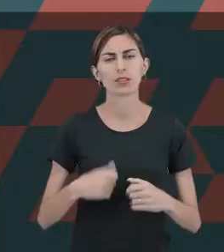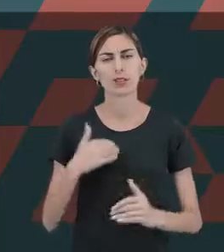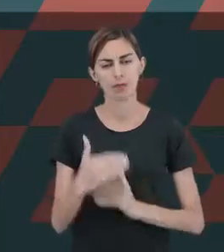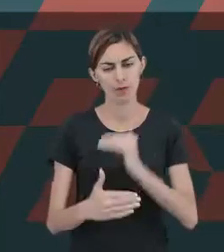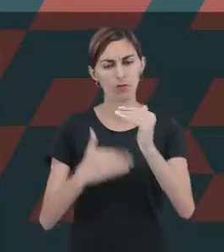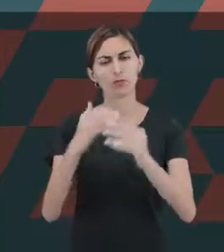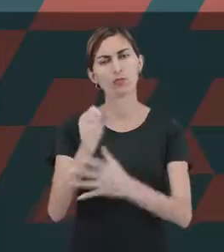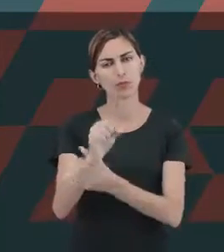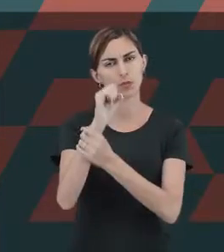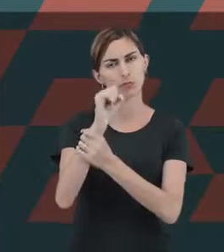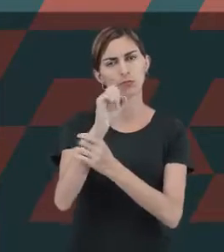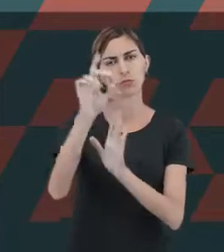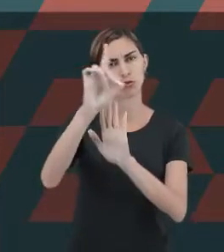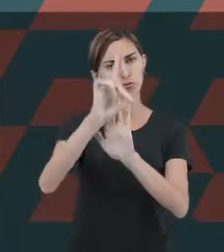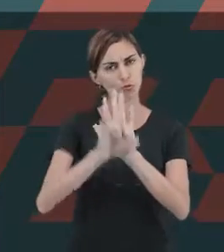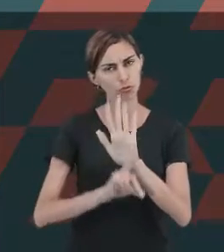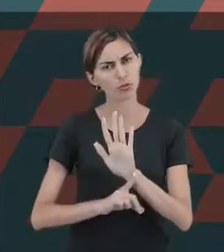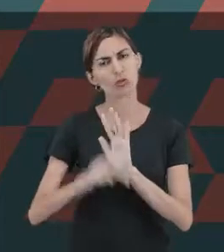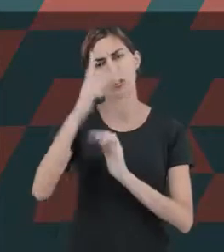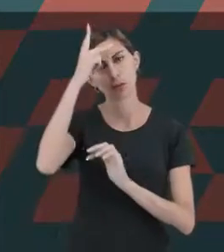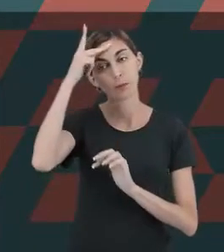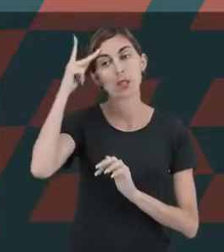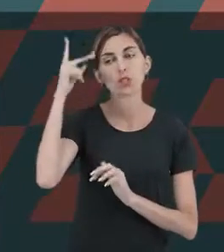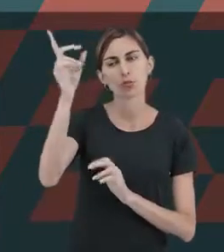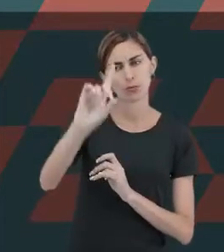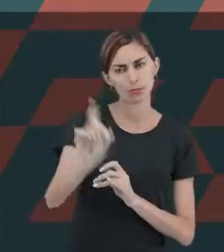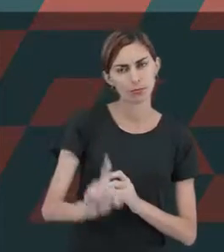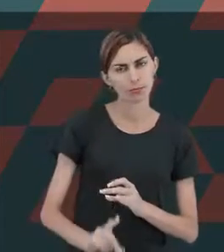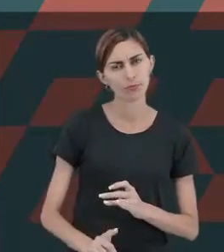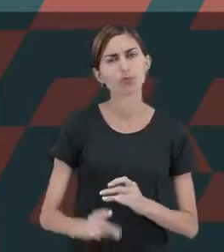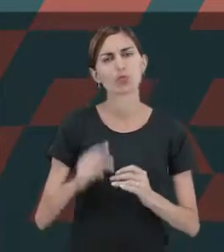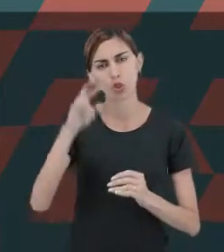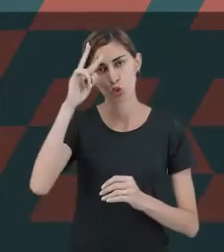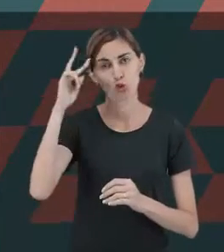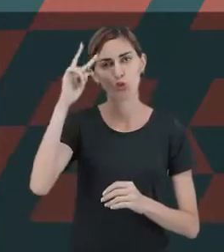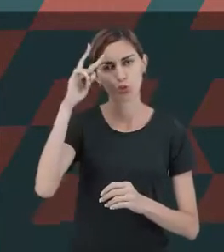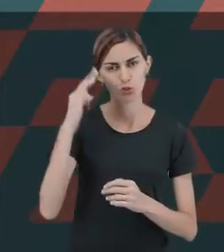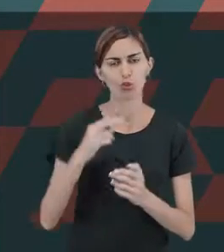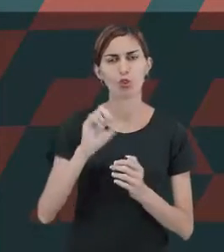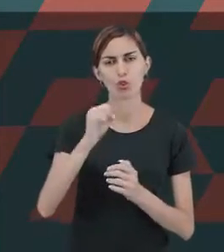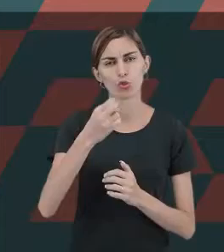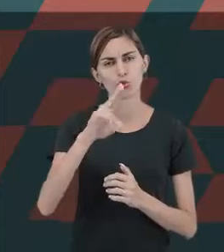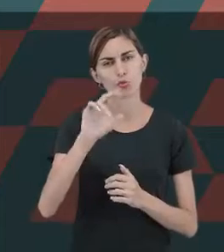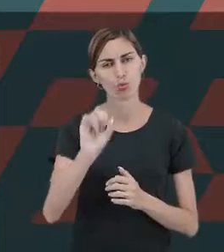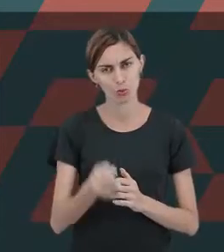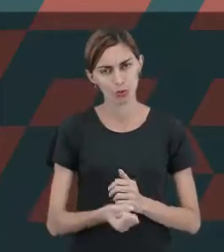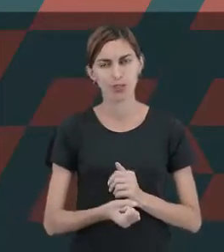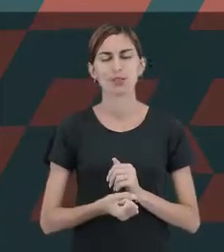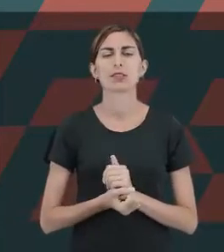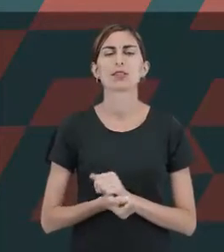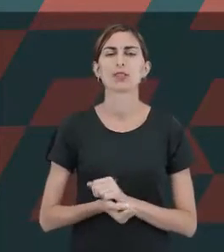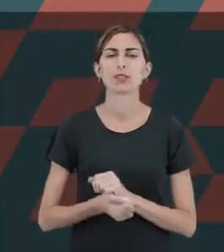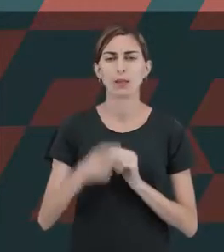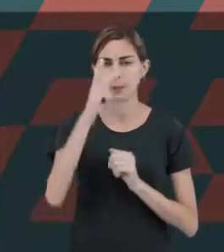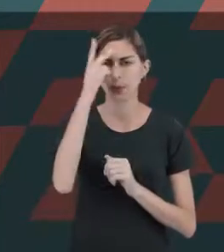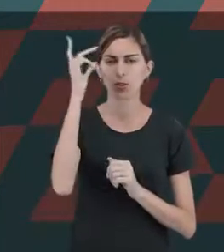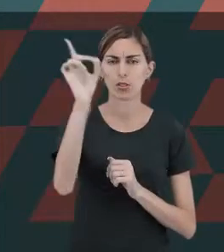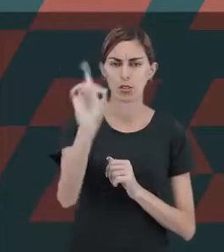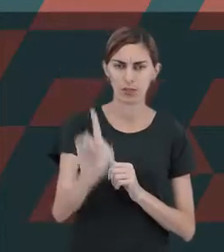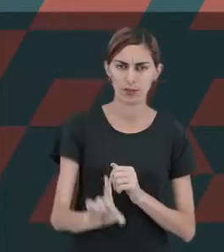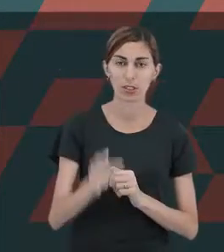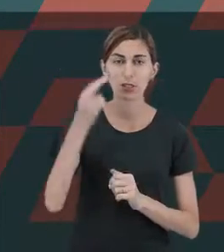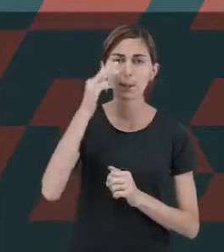evolução e garantia de direitos da pessoa com deficiência na história do SUAS. A pessoa com deficiência